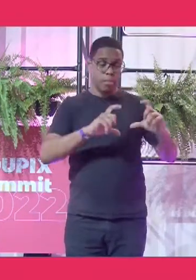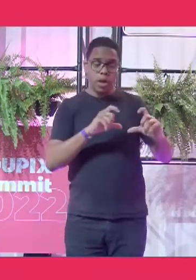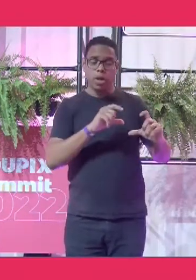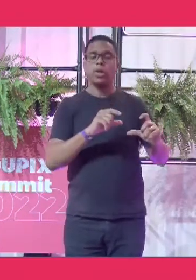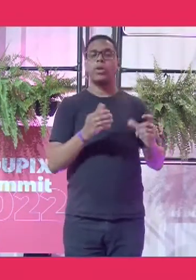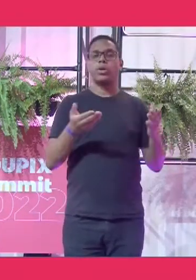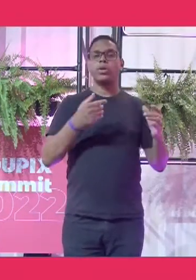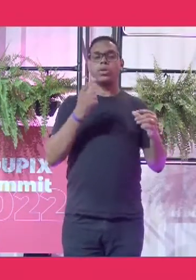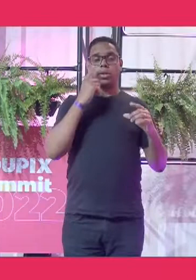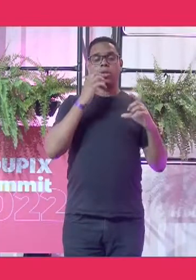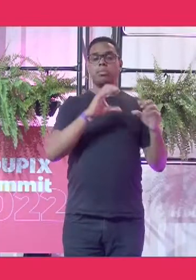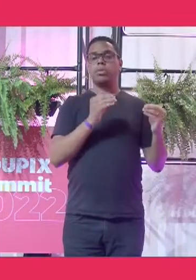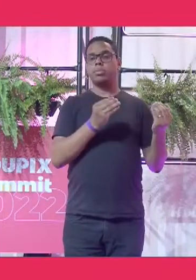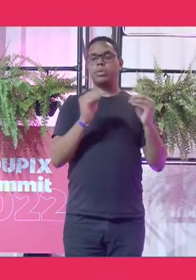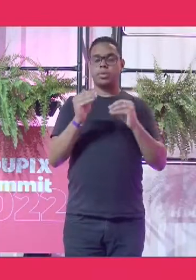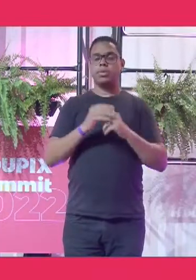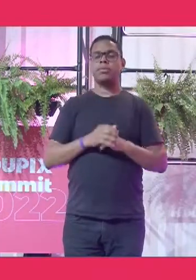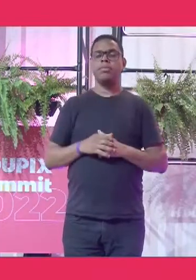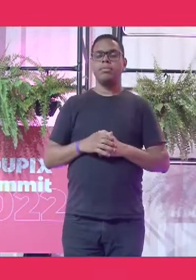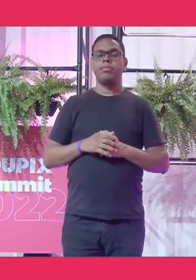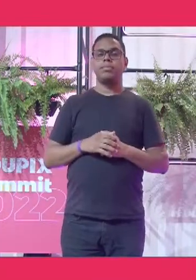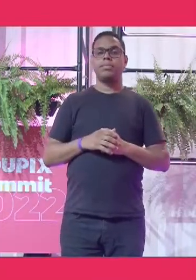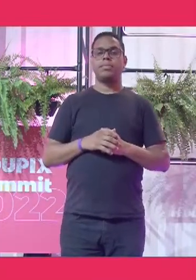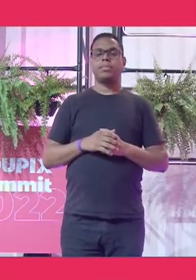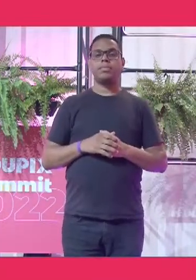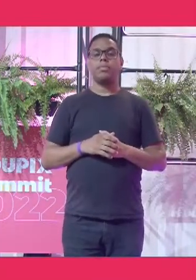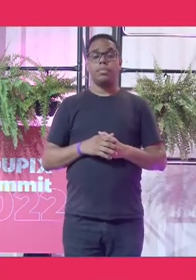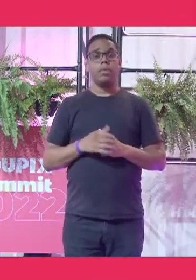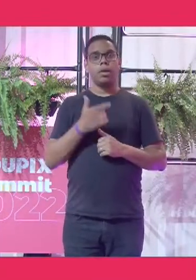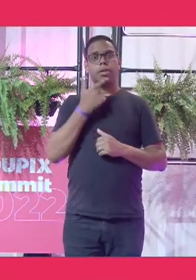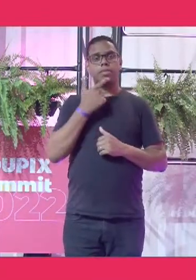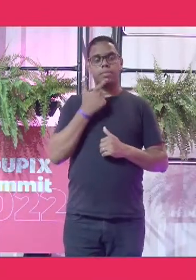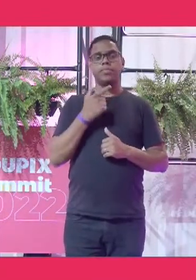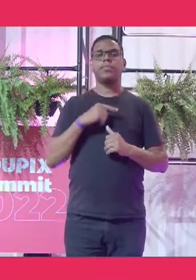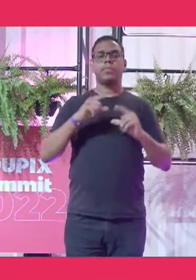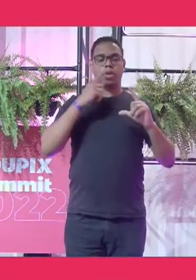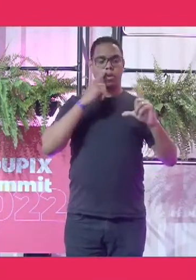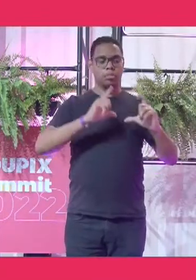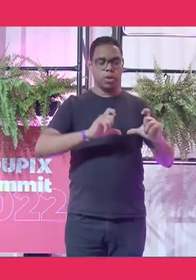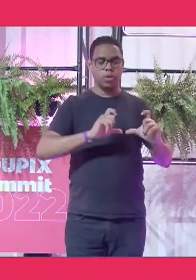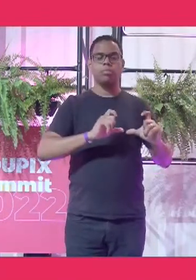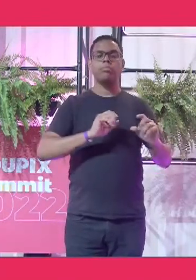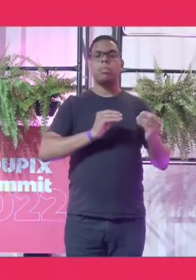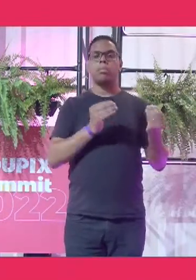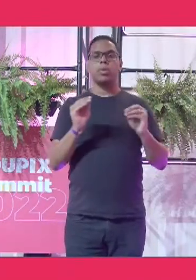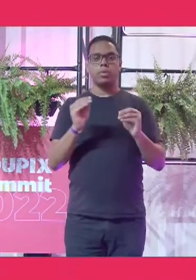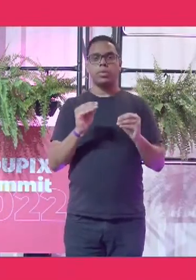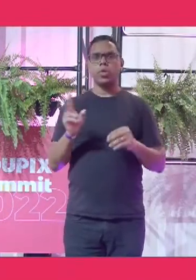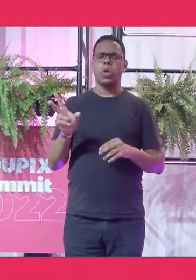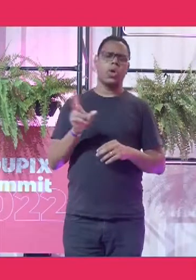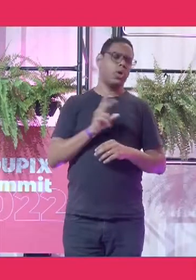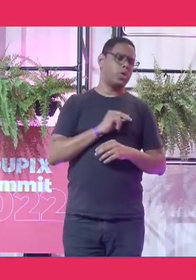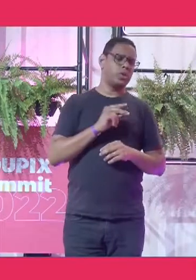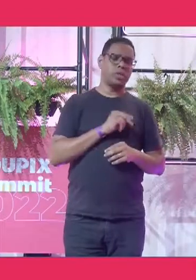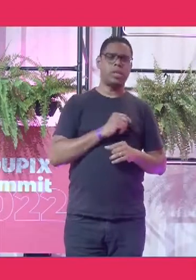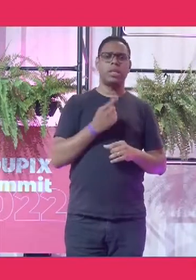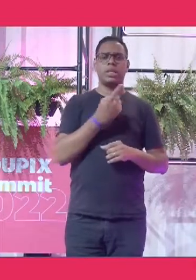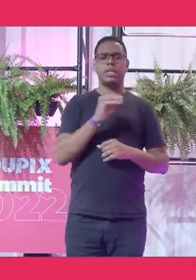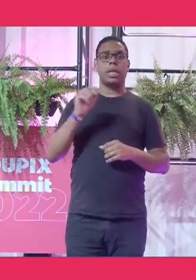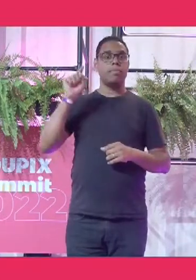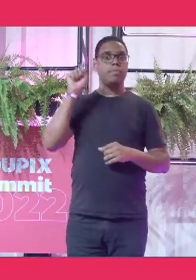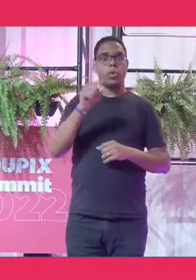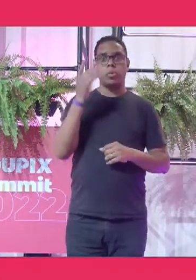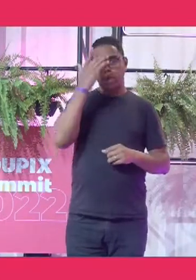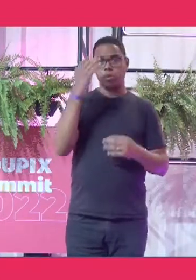hoje eu postei a foto do meu cachorro sentado assim eu no sofá. Vi. Engraçadíssimo, eu só tirei. E de repente, nossa, 100 mil pessoas